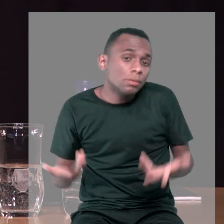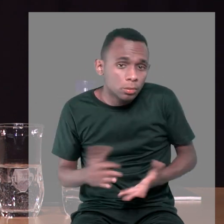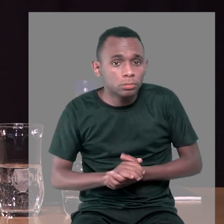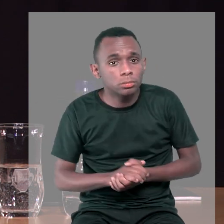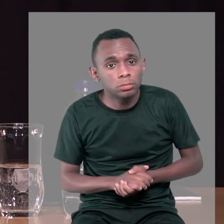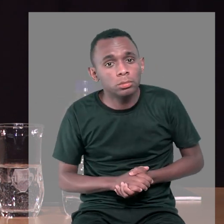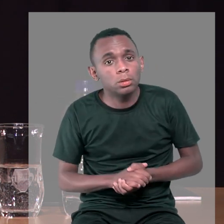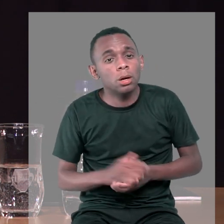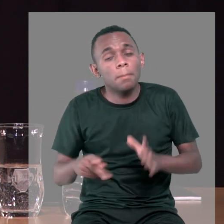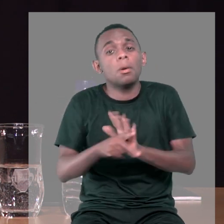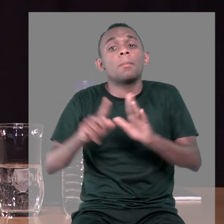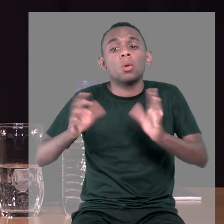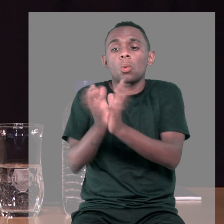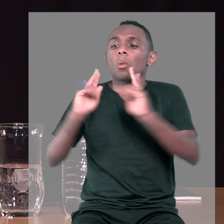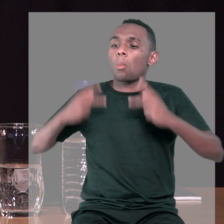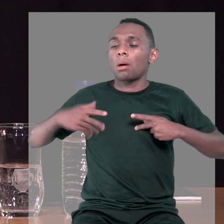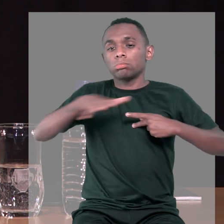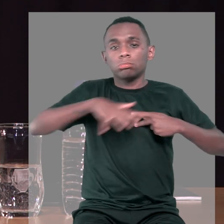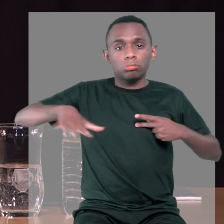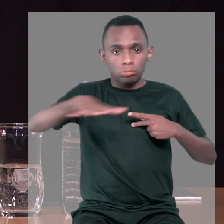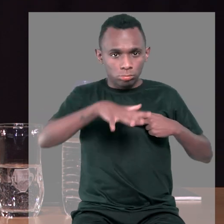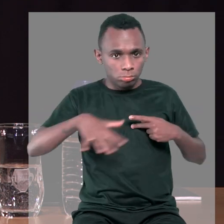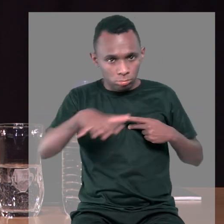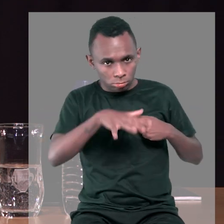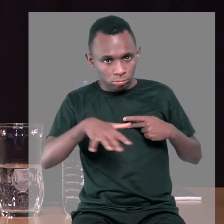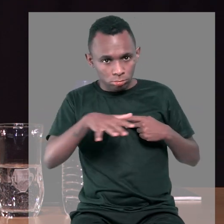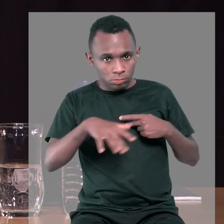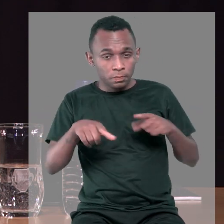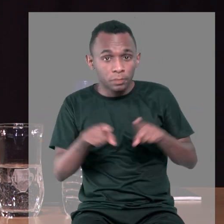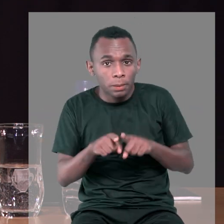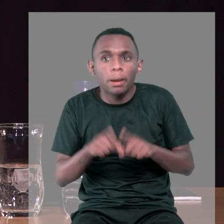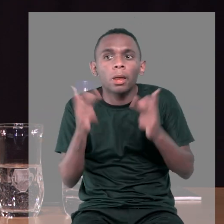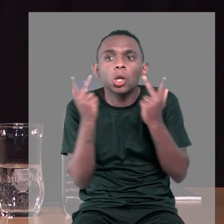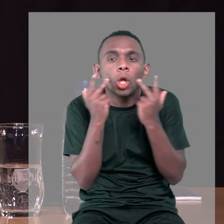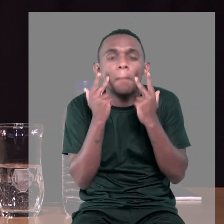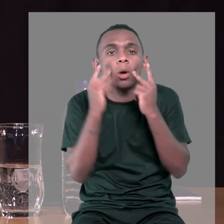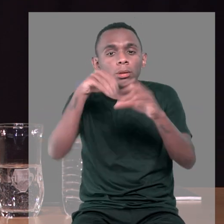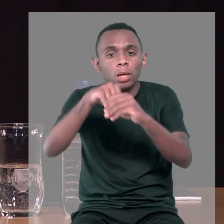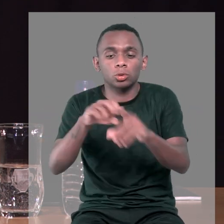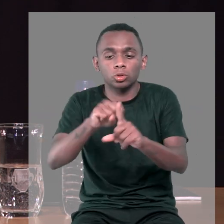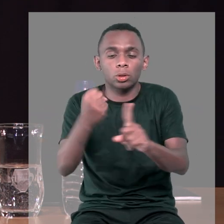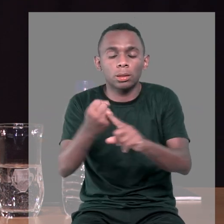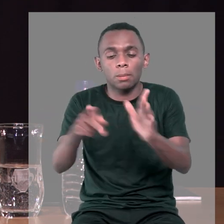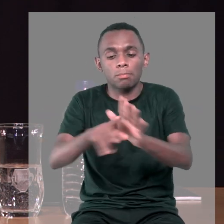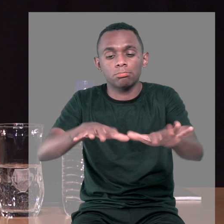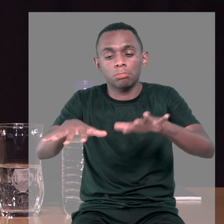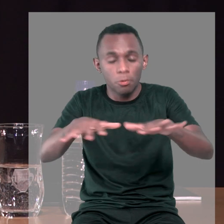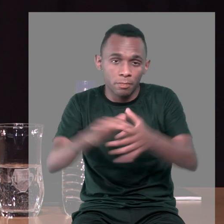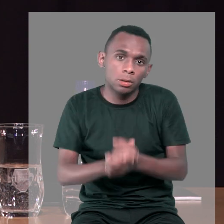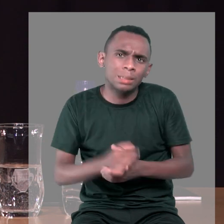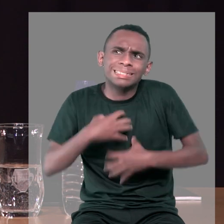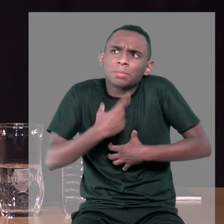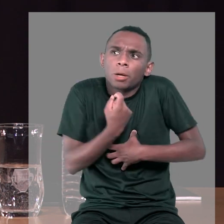de vínculos, como a ausência de laços que nos une aos nossos semelhantes, que nos une